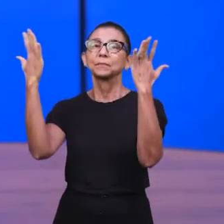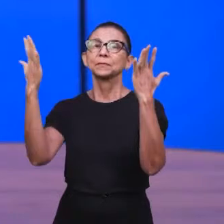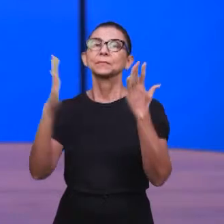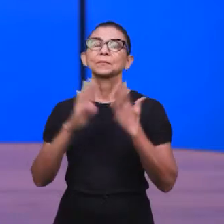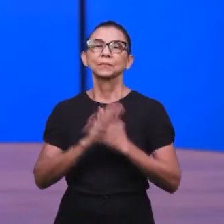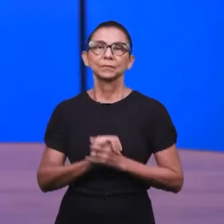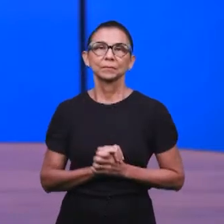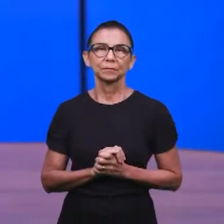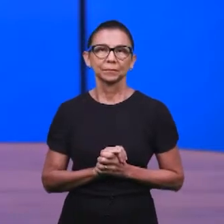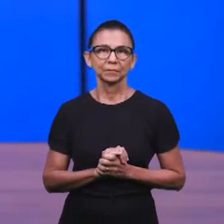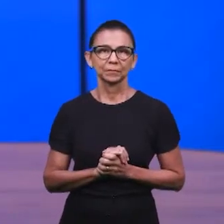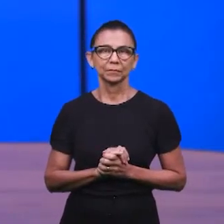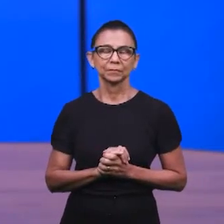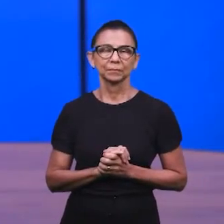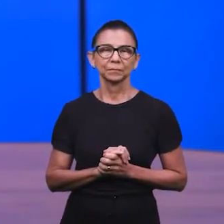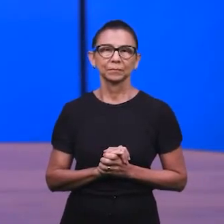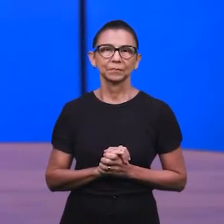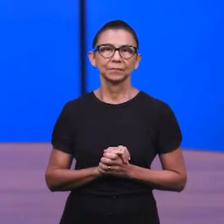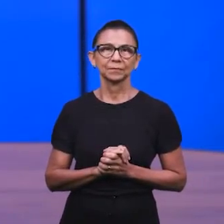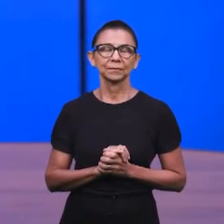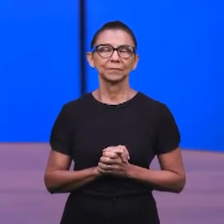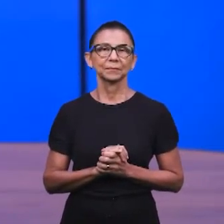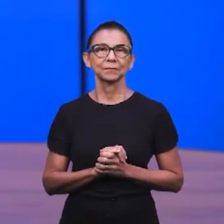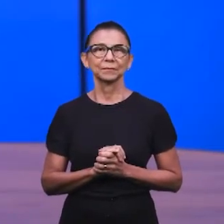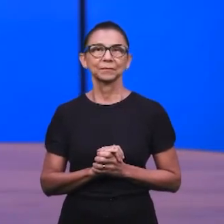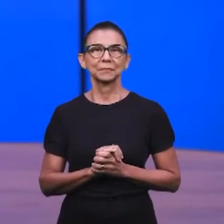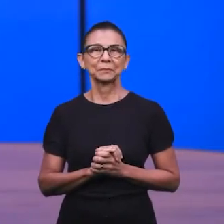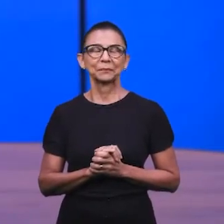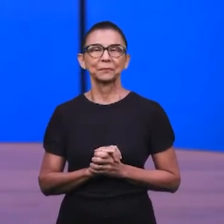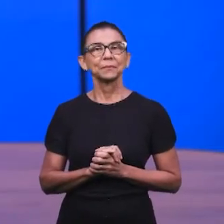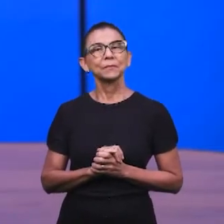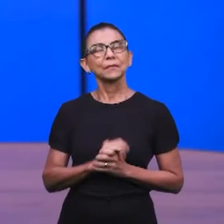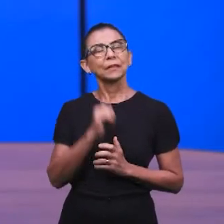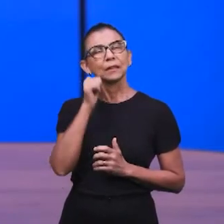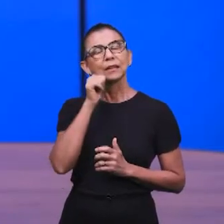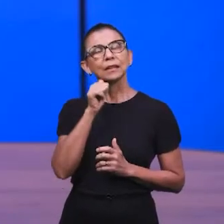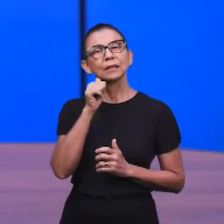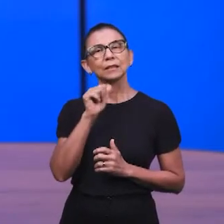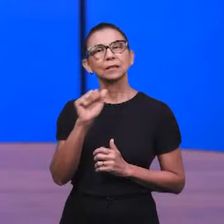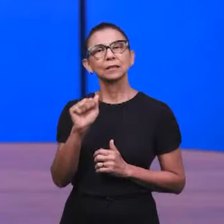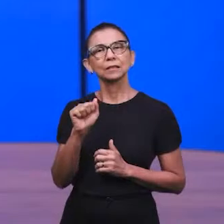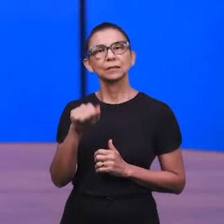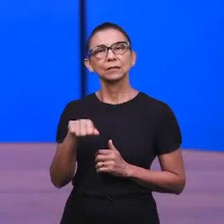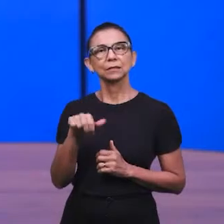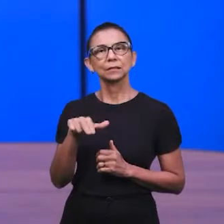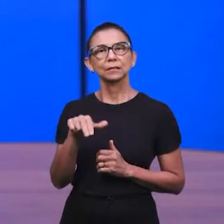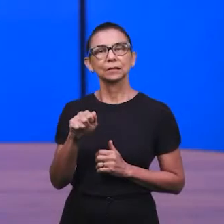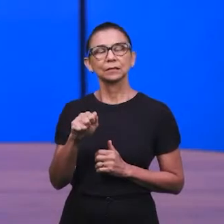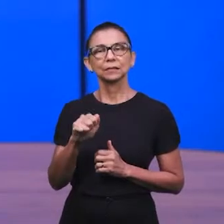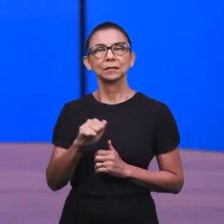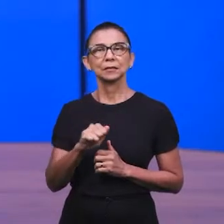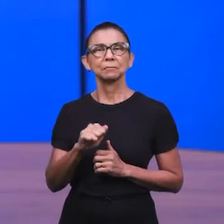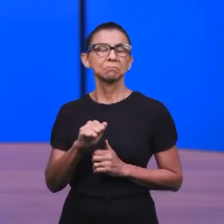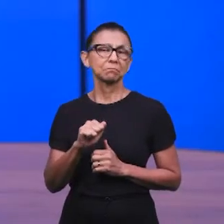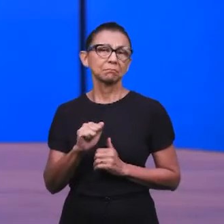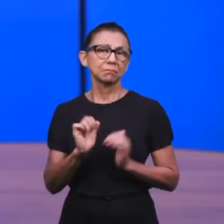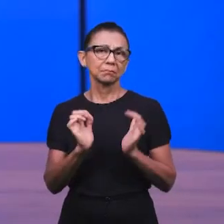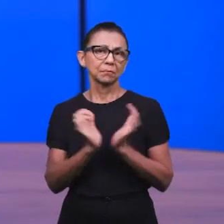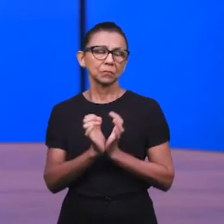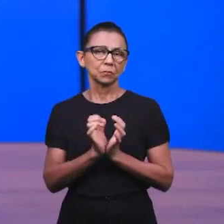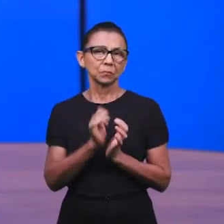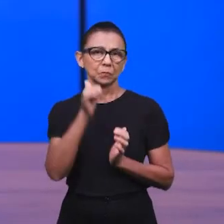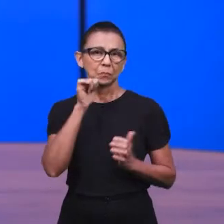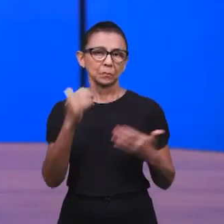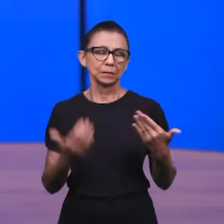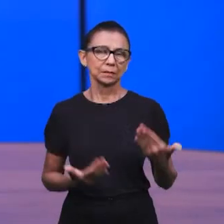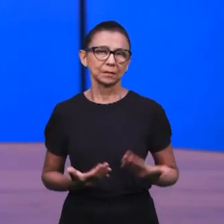Trombetas e Festas. E nós vamos ver essa relação agora através da nossa irmã Ana Carla. Nossa irmã Ana Carla, ela é do grupo de